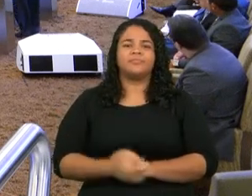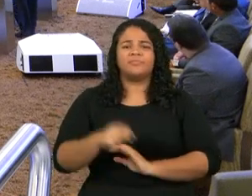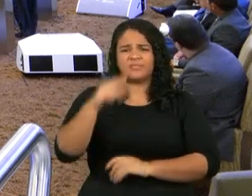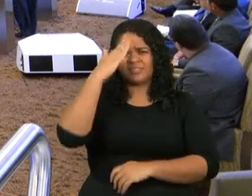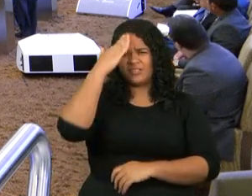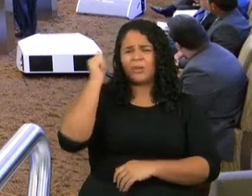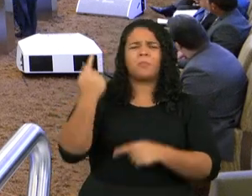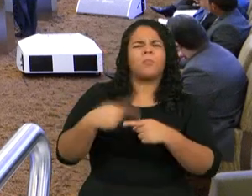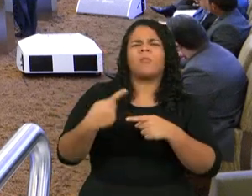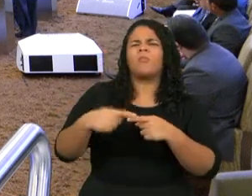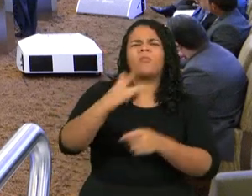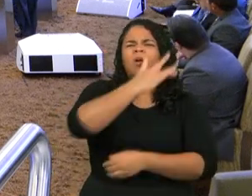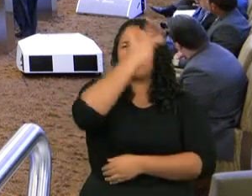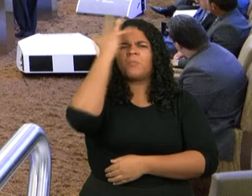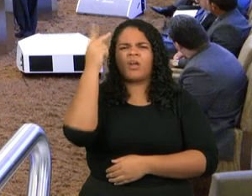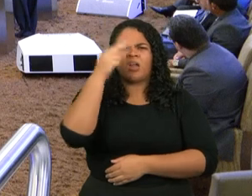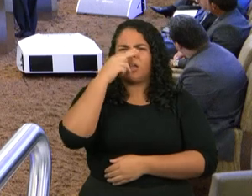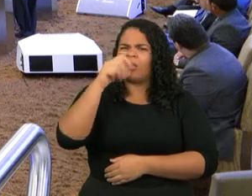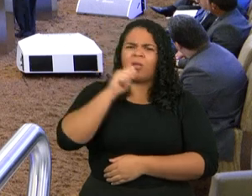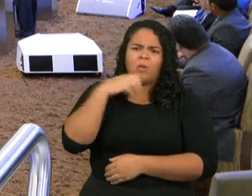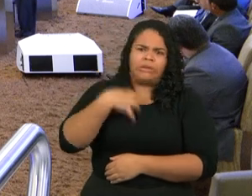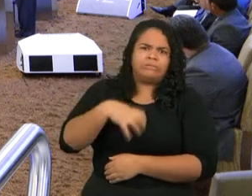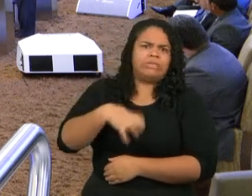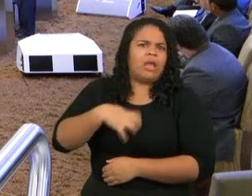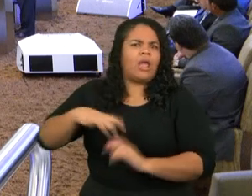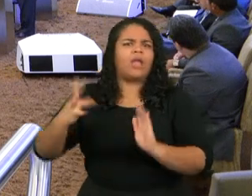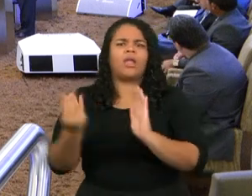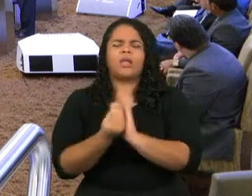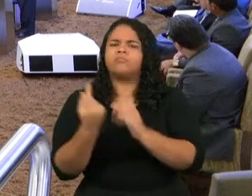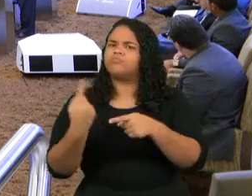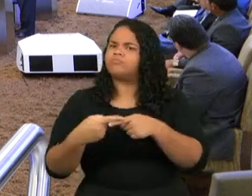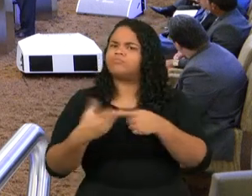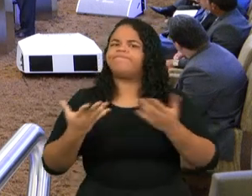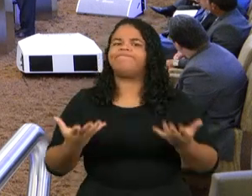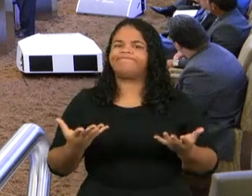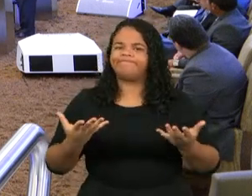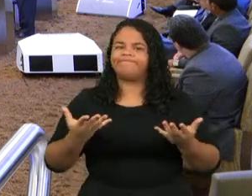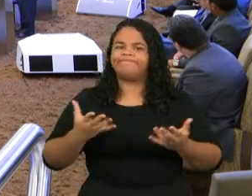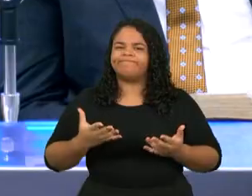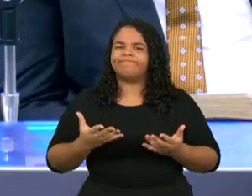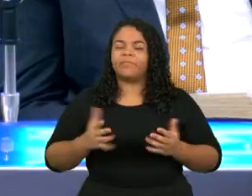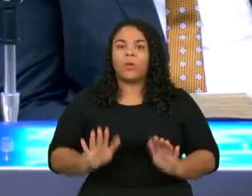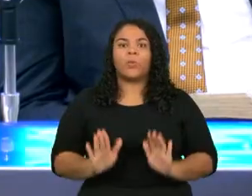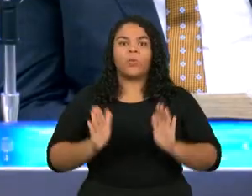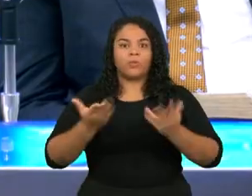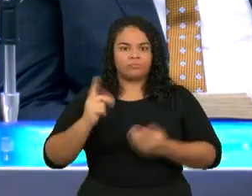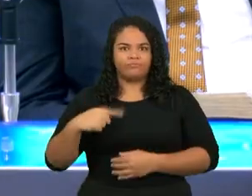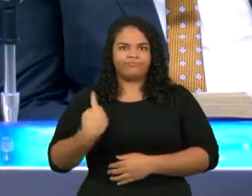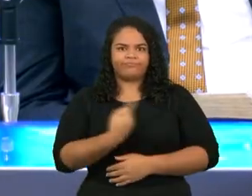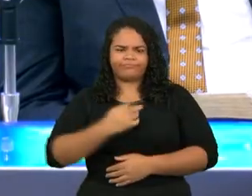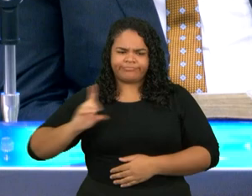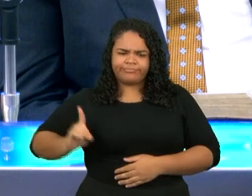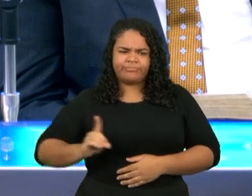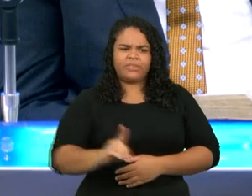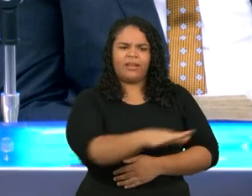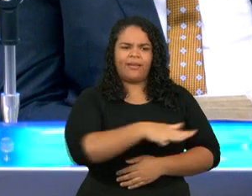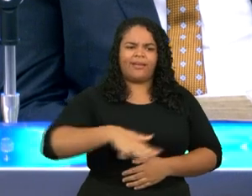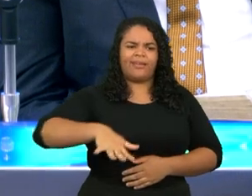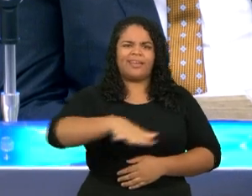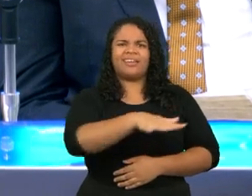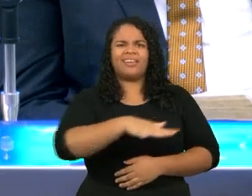nos aborrecem tanto é porque a nossa presença declara juízo na consciência deles